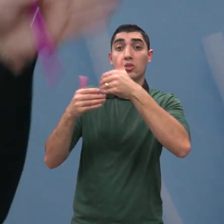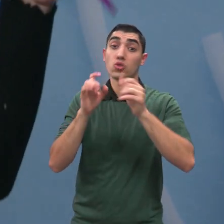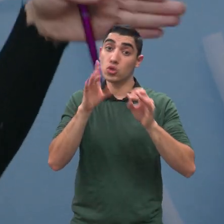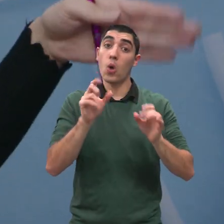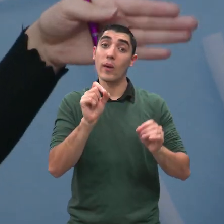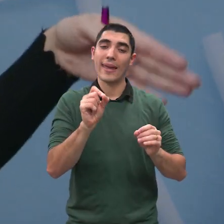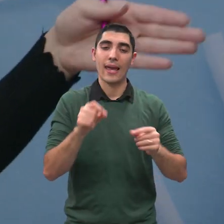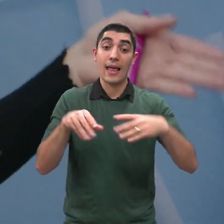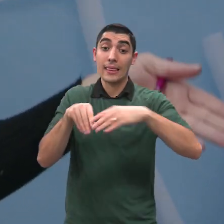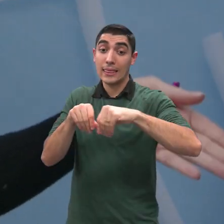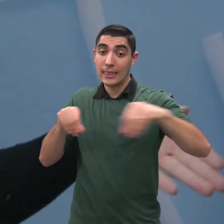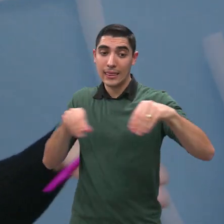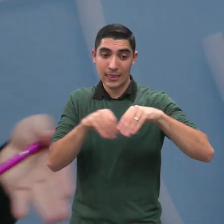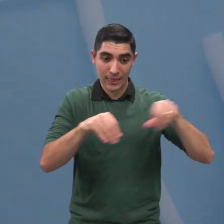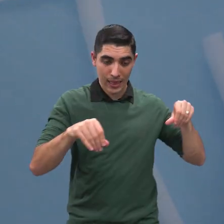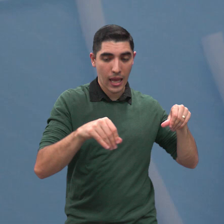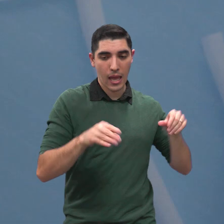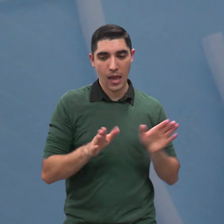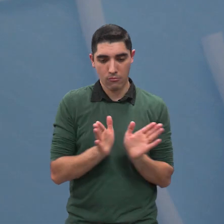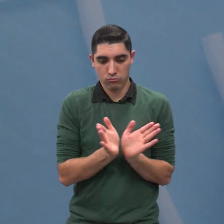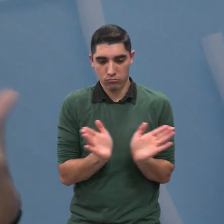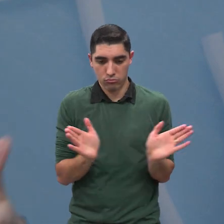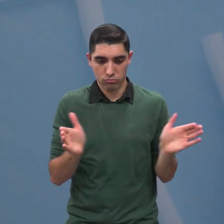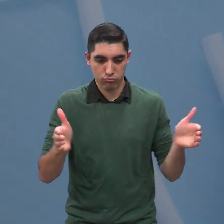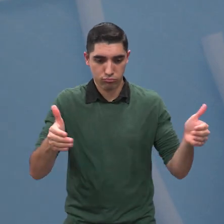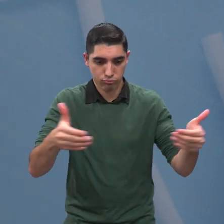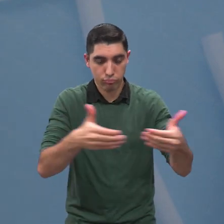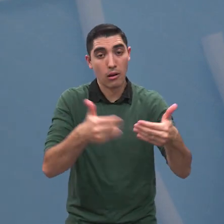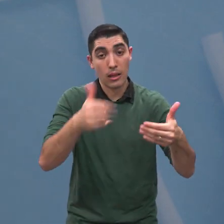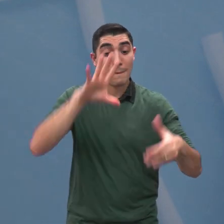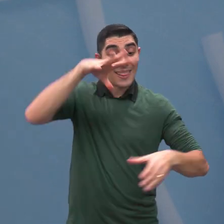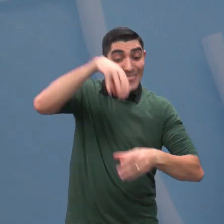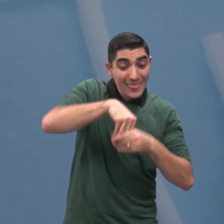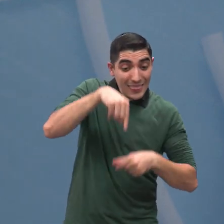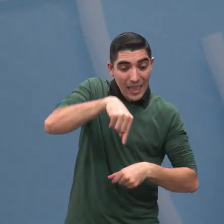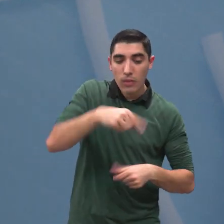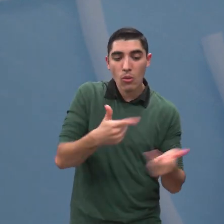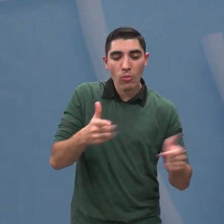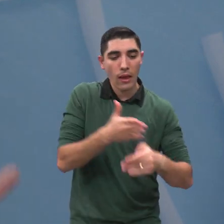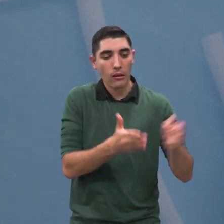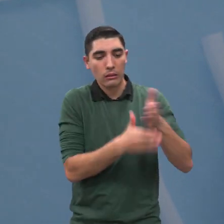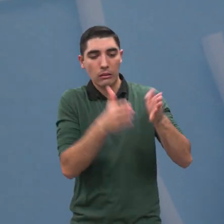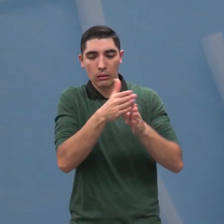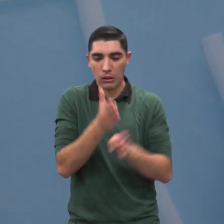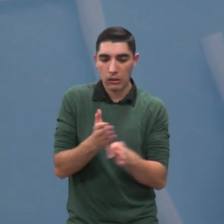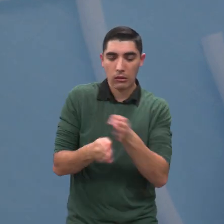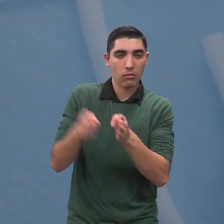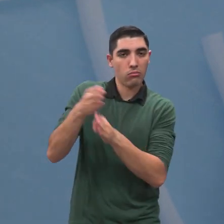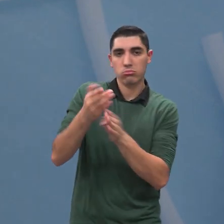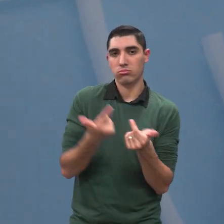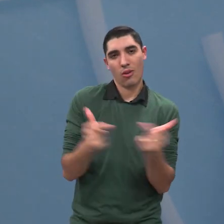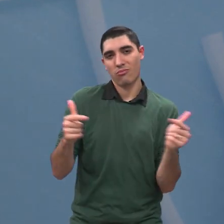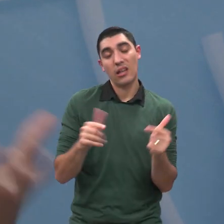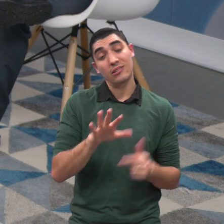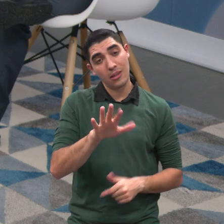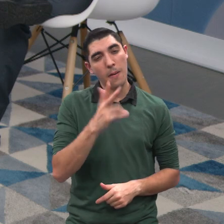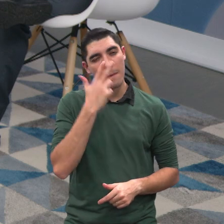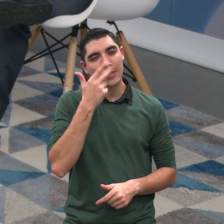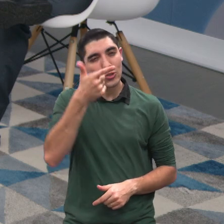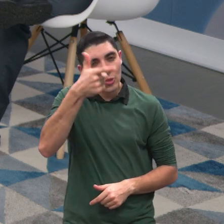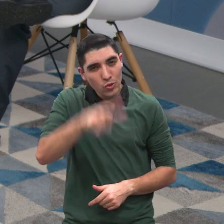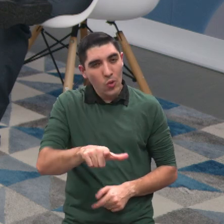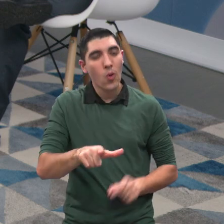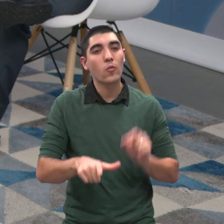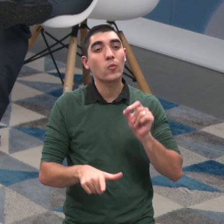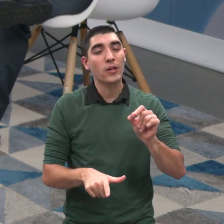muros, você separando um terreno de outro, né? Mas assim as pessoas podem ir e vir mais livremente. Não é o que acontece nos bairros, né? Então, mais